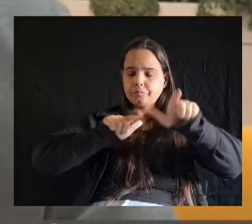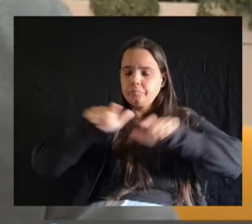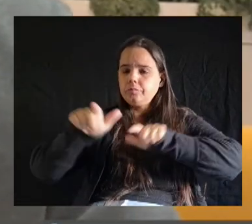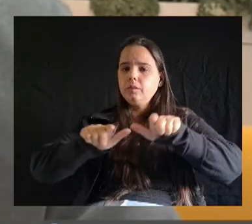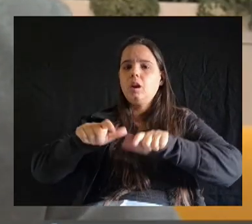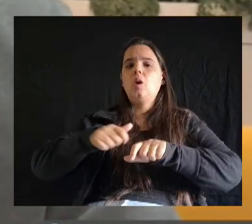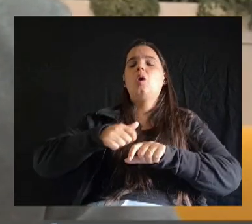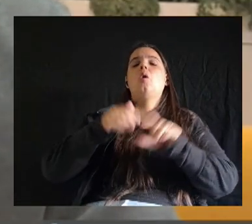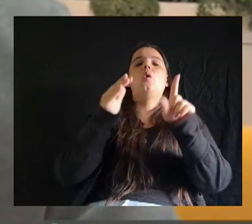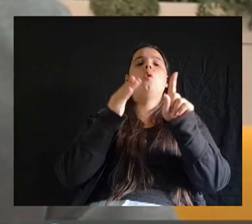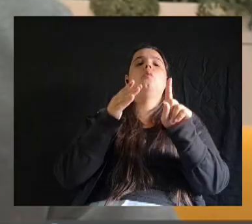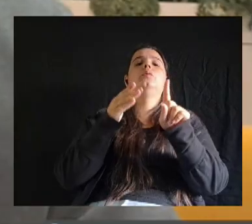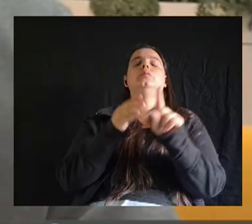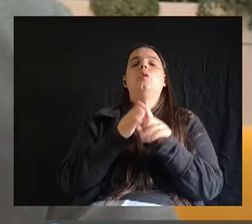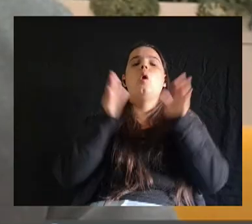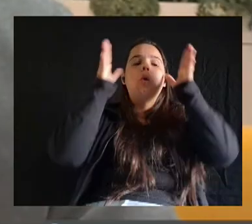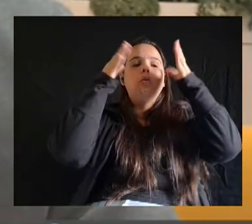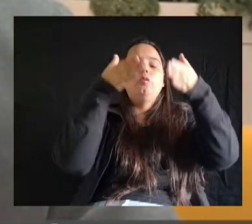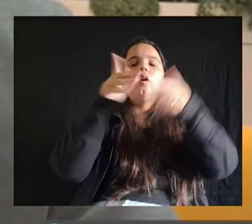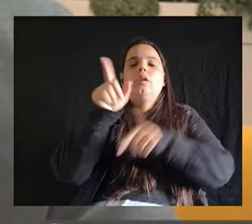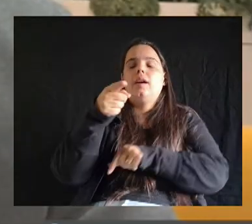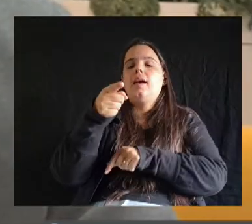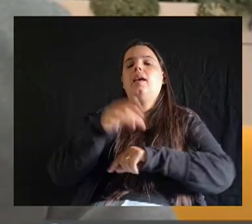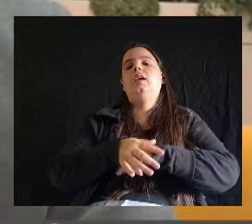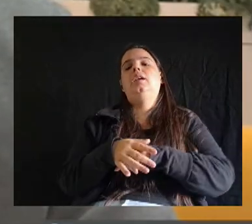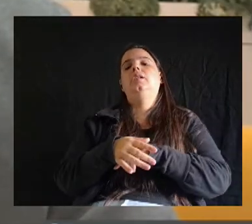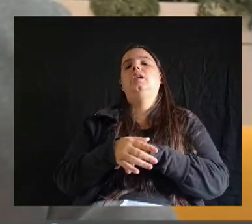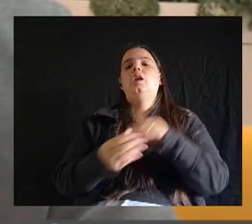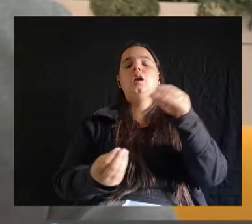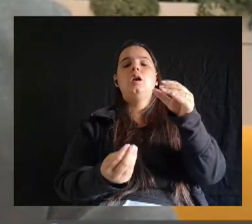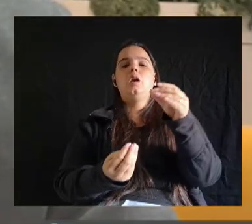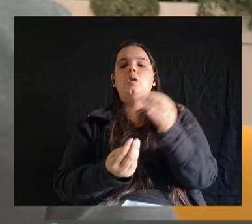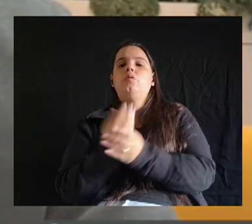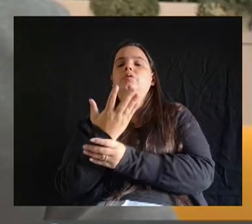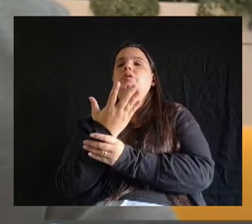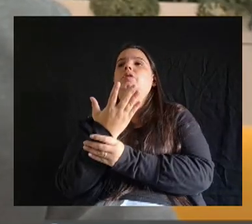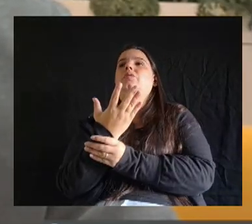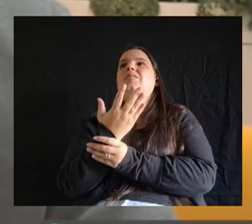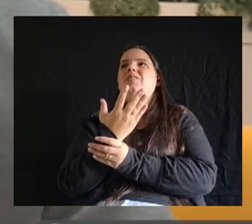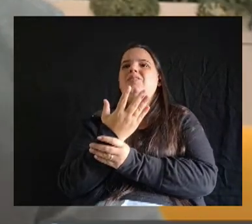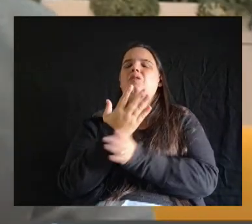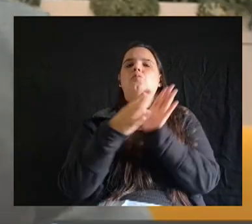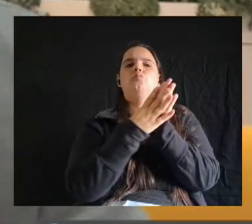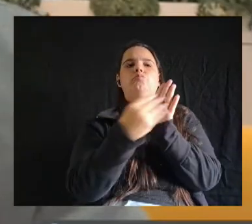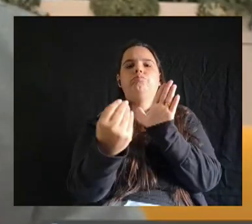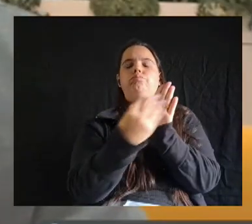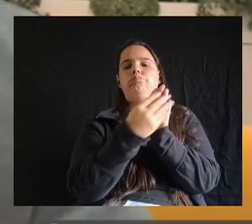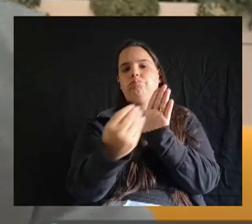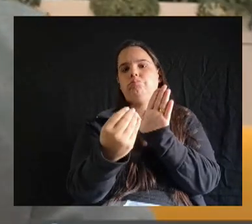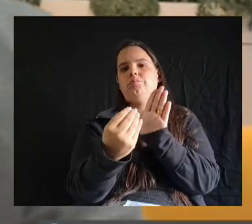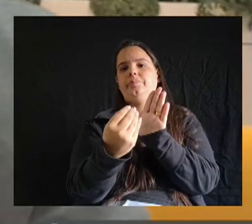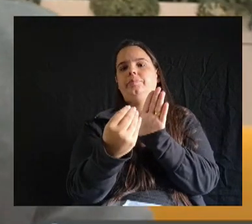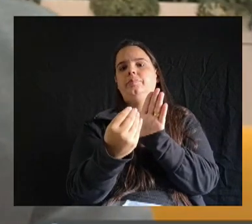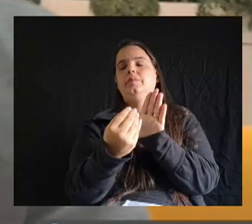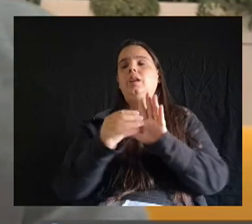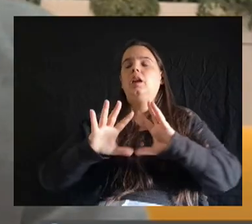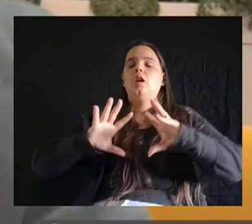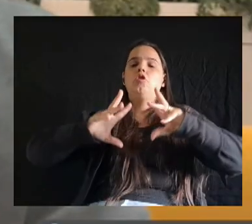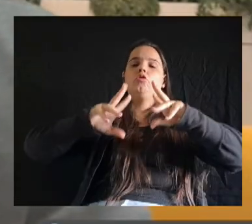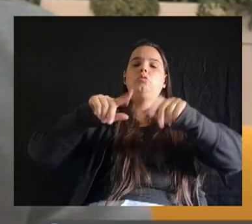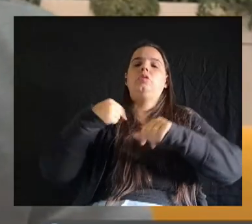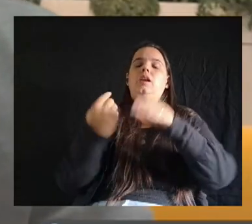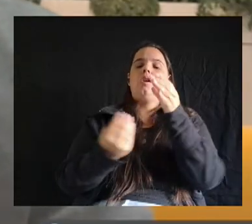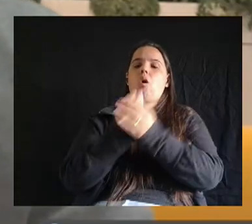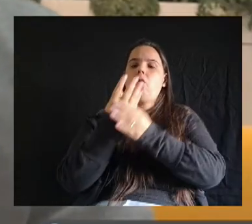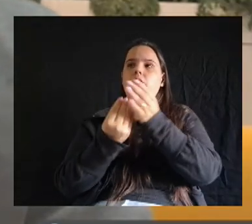nossos é justamente a gente construir um modelo de negócio que permita que tudo que vai ser construído ao longo do